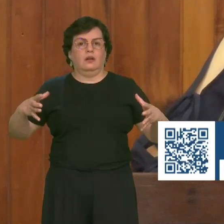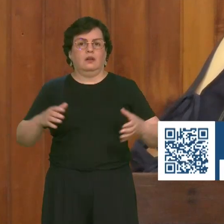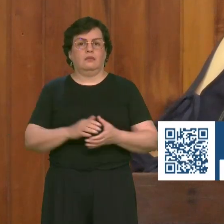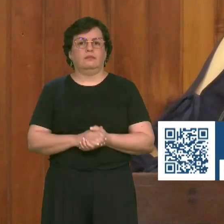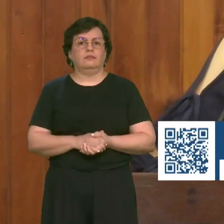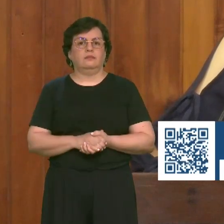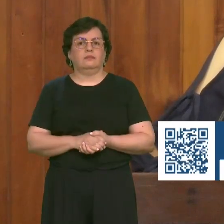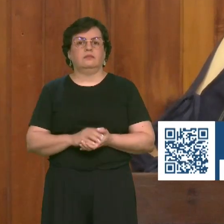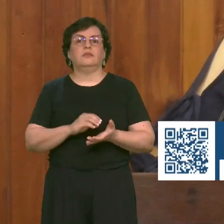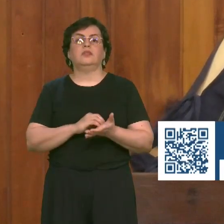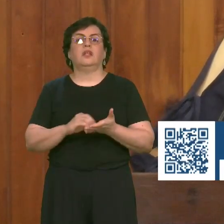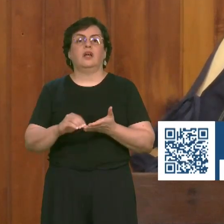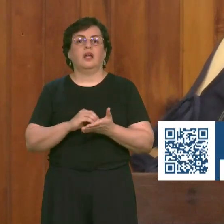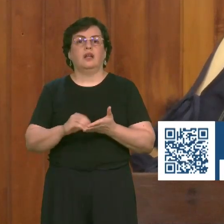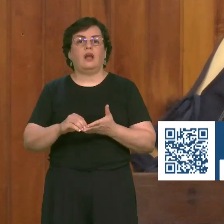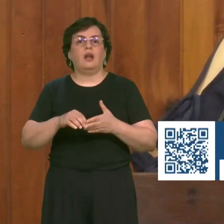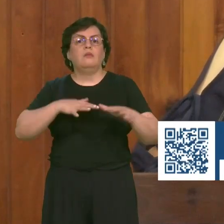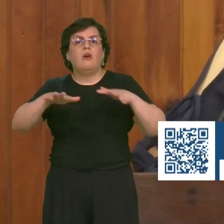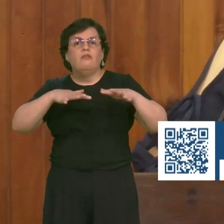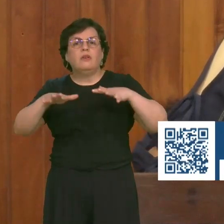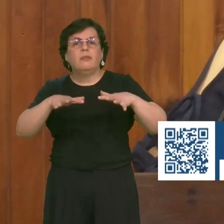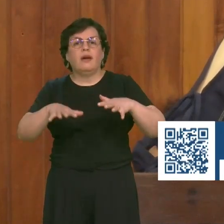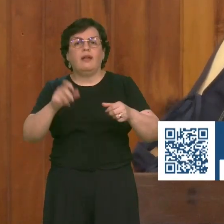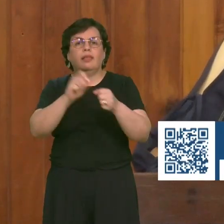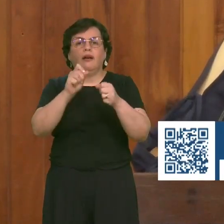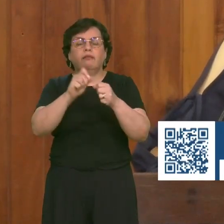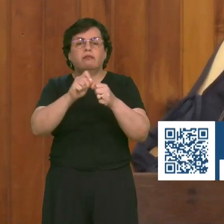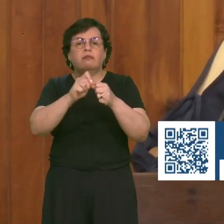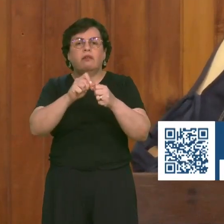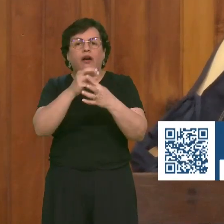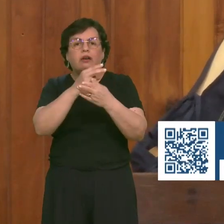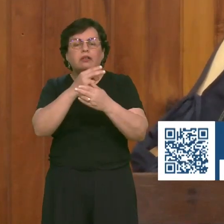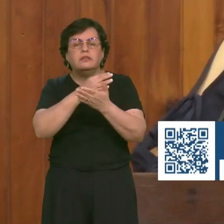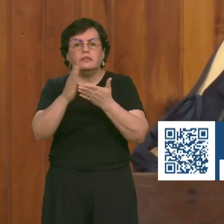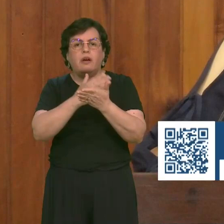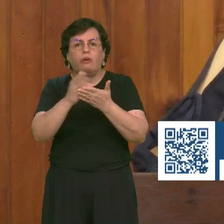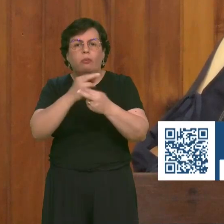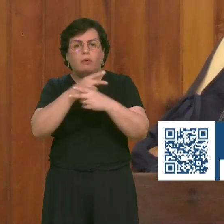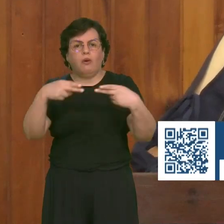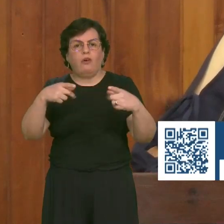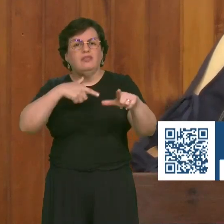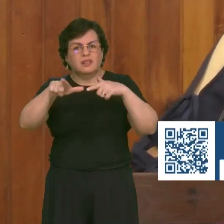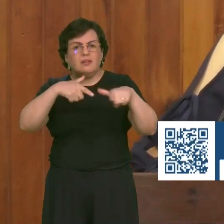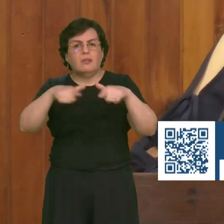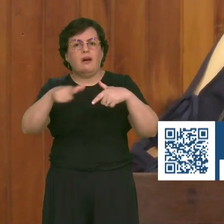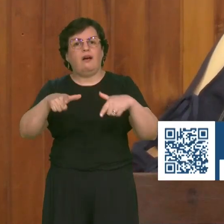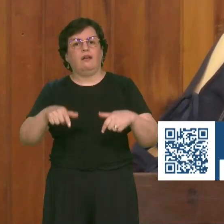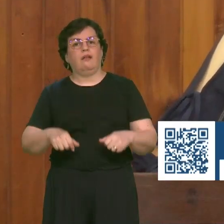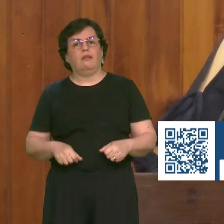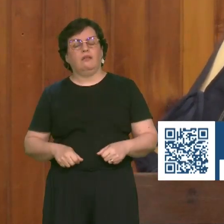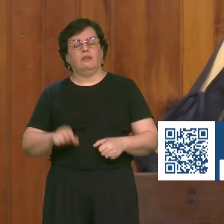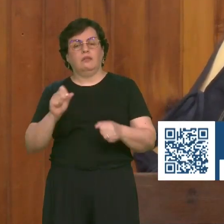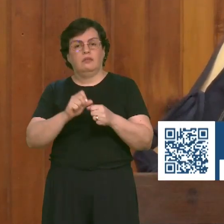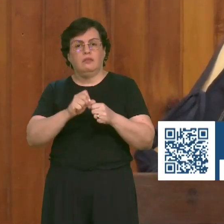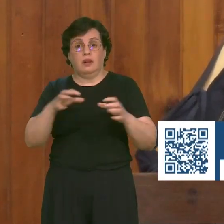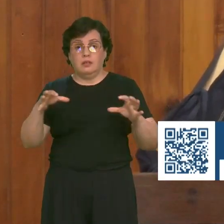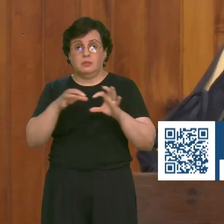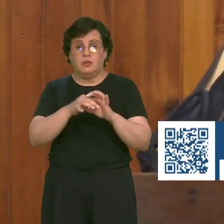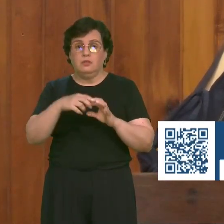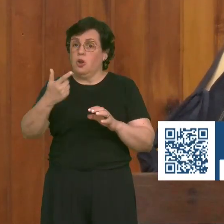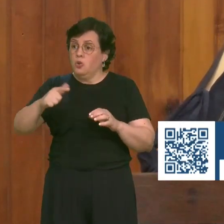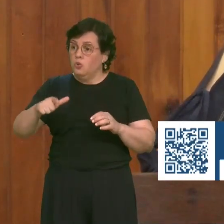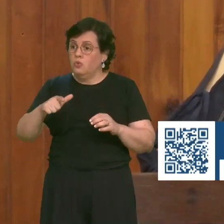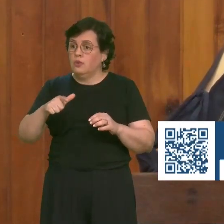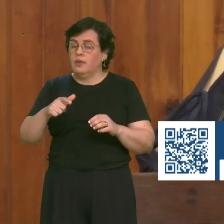secretário vamos se movimentar Vamos trabalhar faz parceria não tem